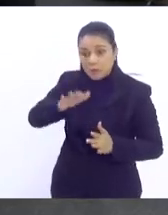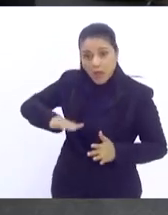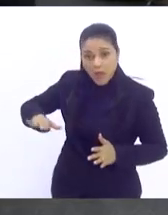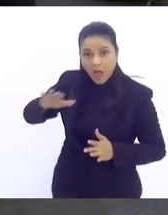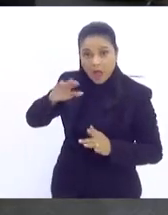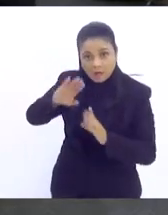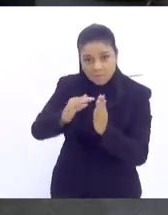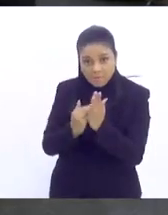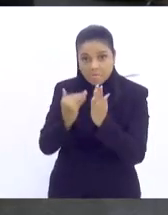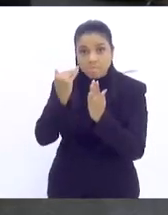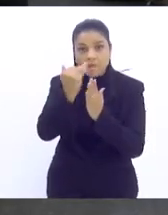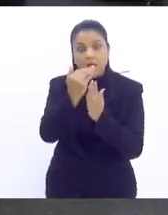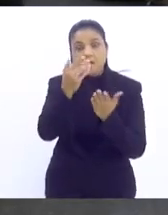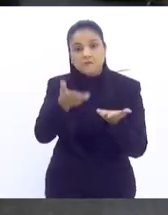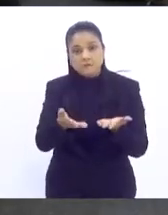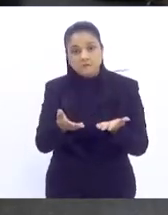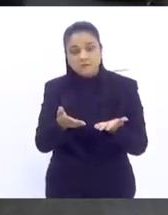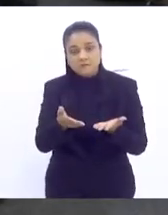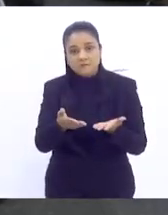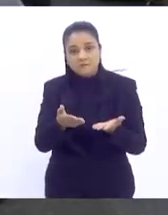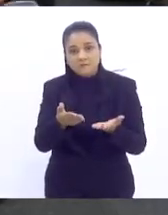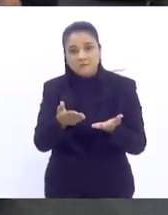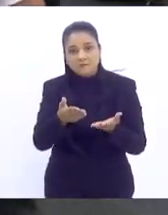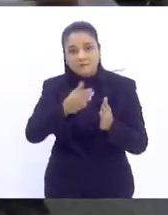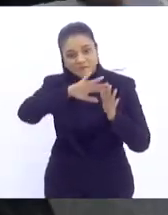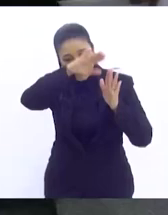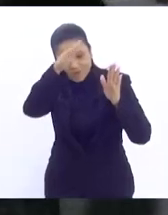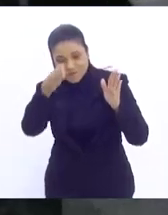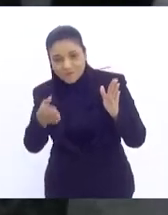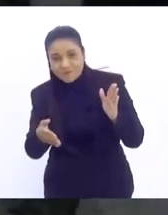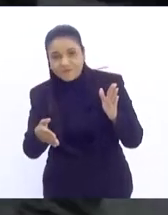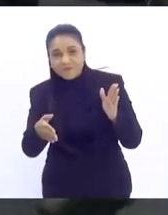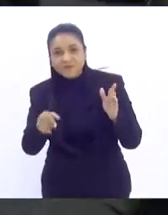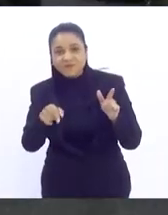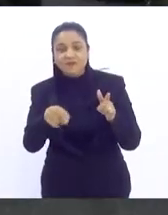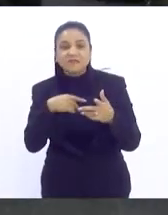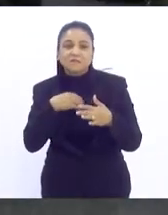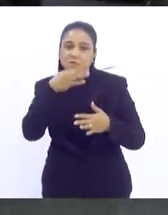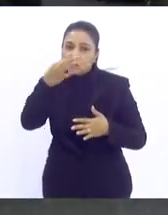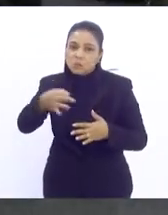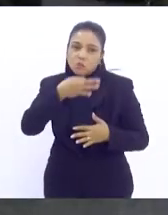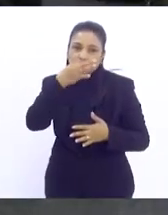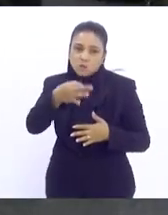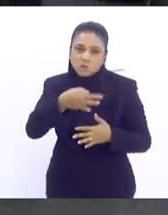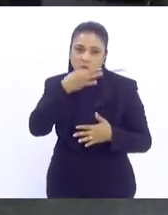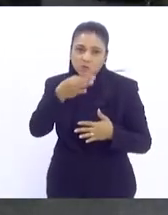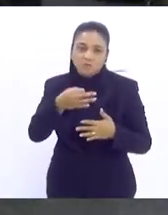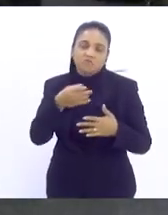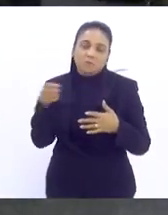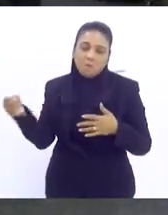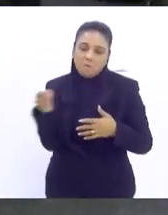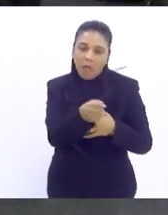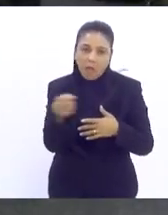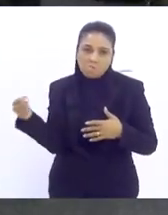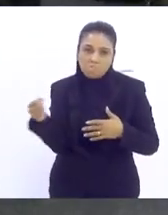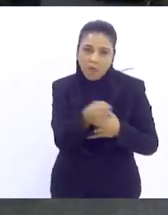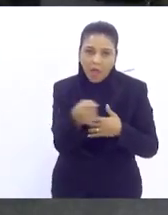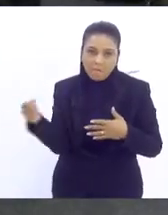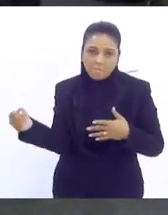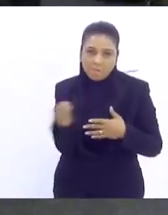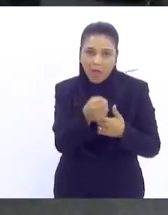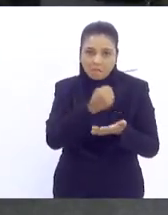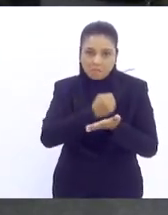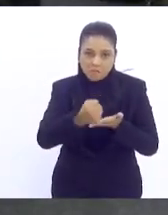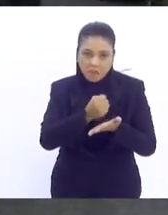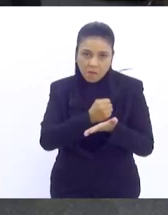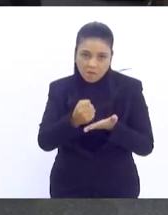tem edificada lá em cima ou seja o argumento vai ser sempre que vai gerar Mais Emprego mas eu não sei se vai